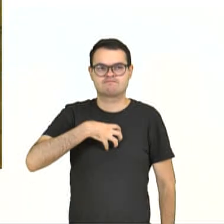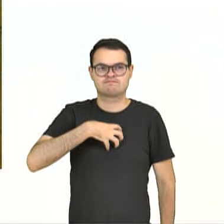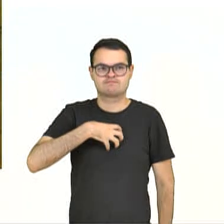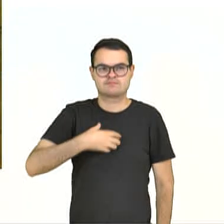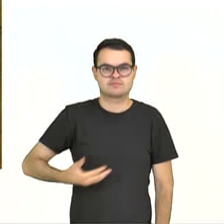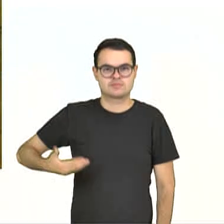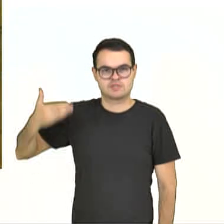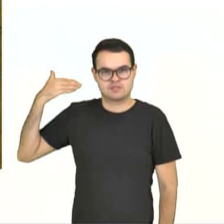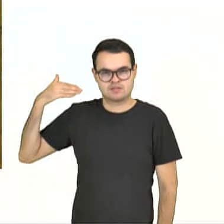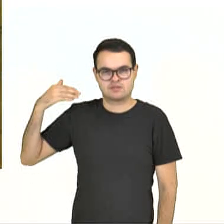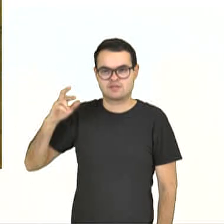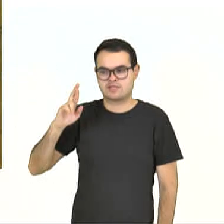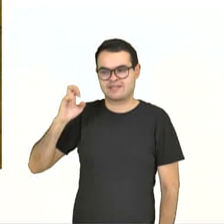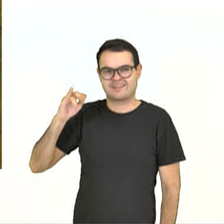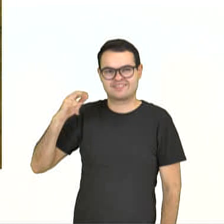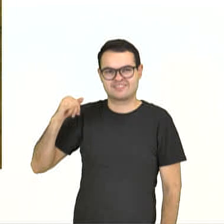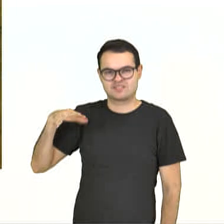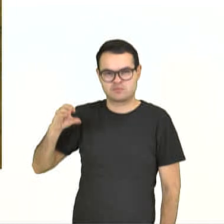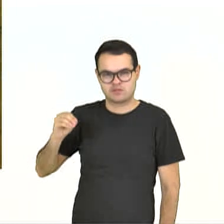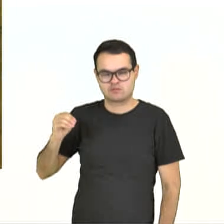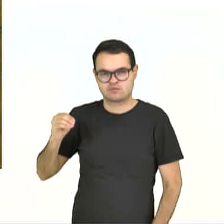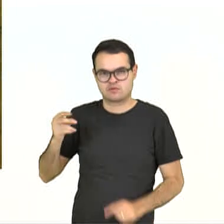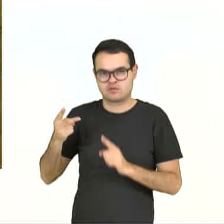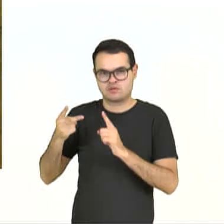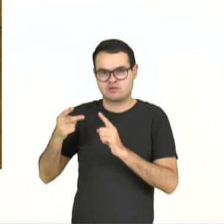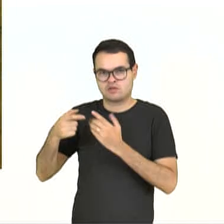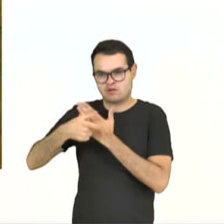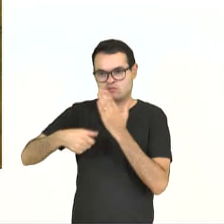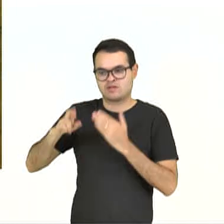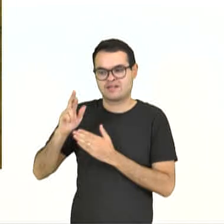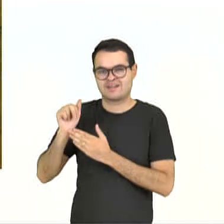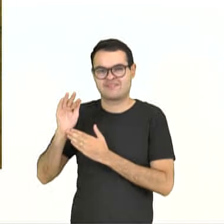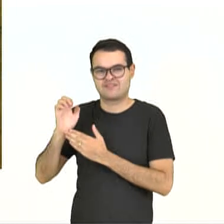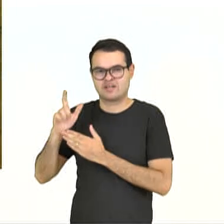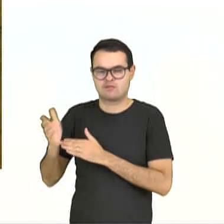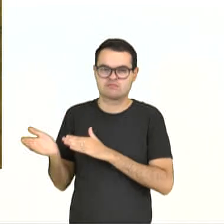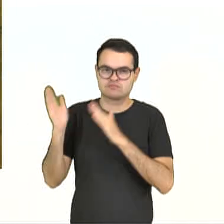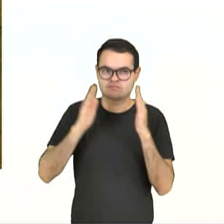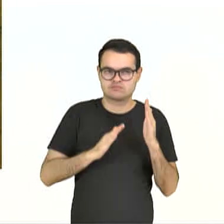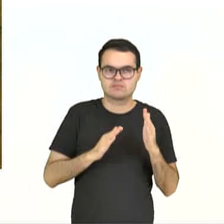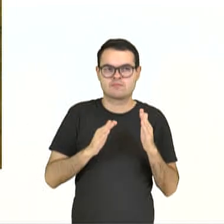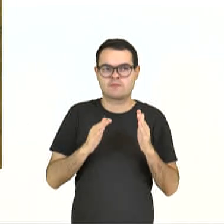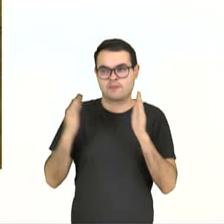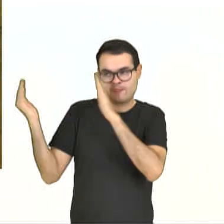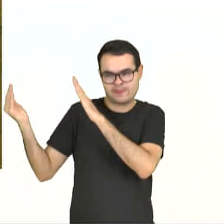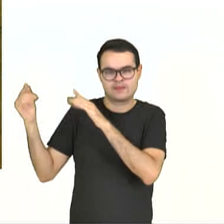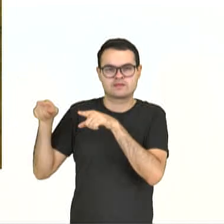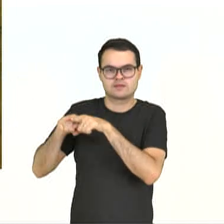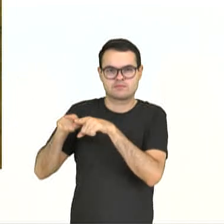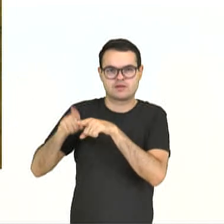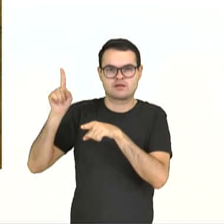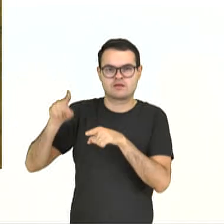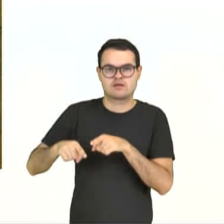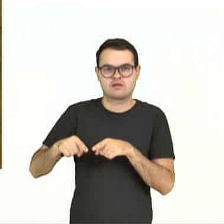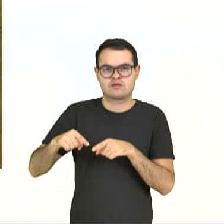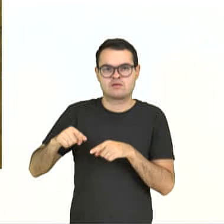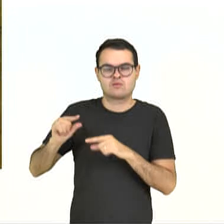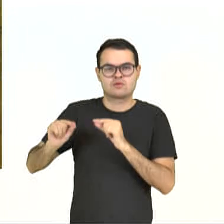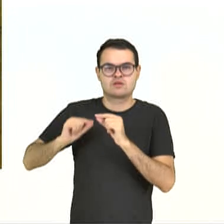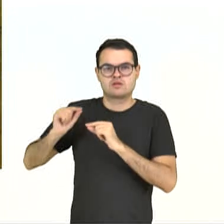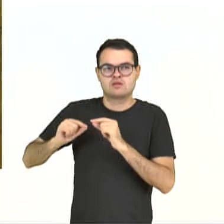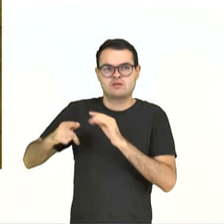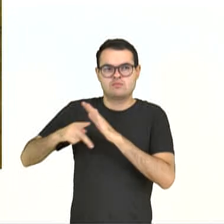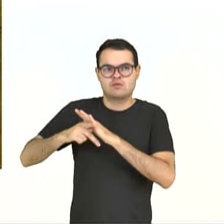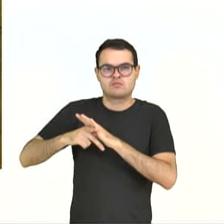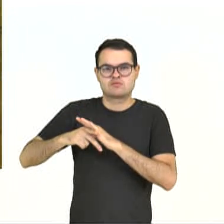lá do Renascimento do Rafael Sanzio e aqui uma do neoclassicismo, né, o que ele cultuava aqui eram os